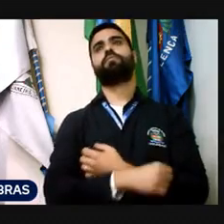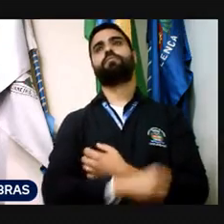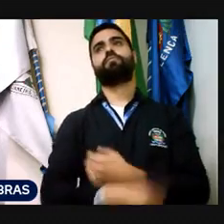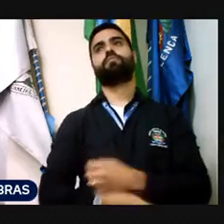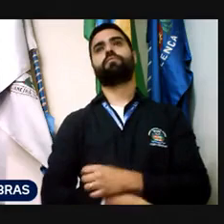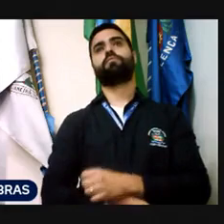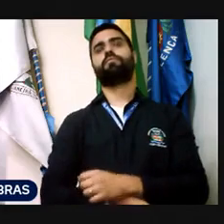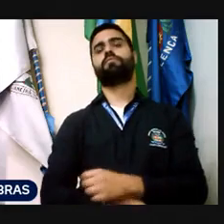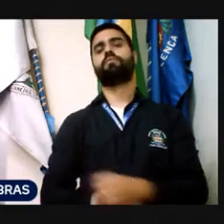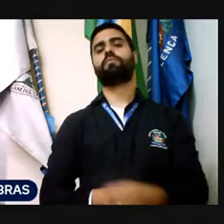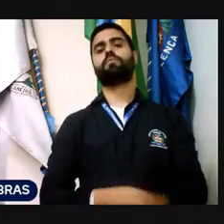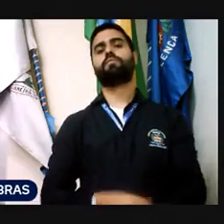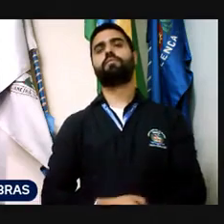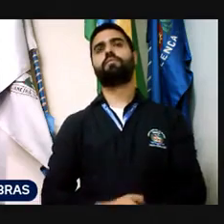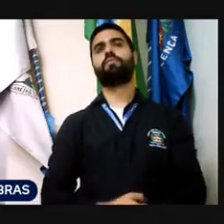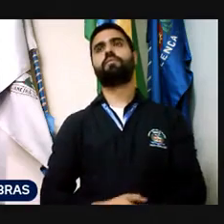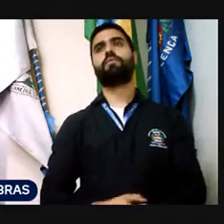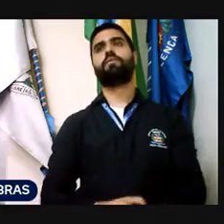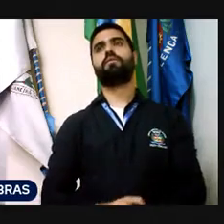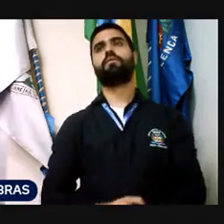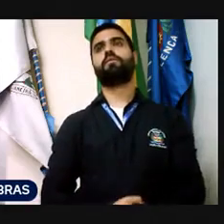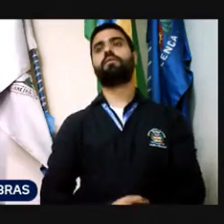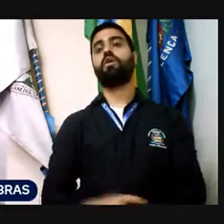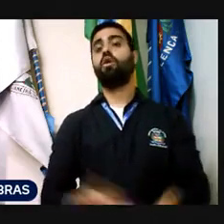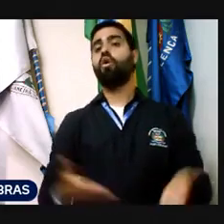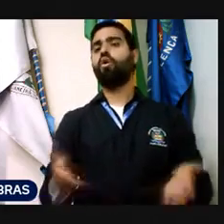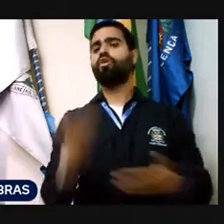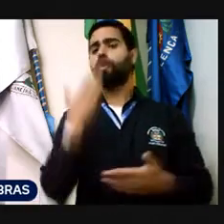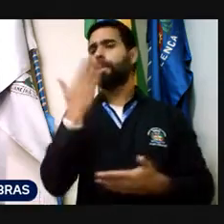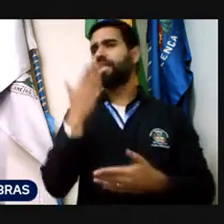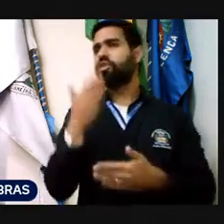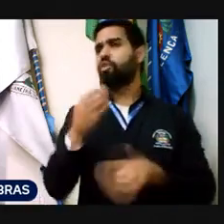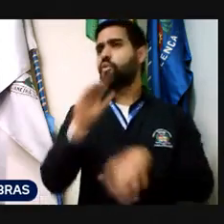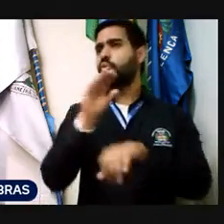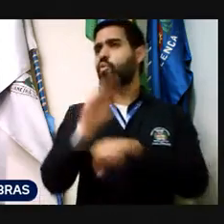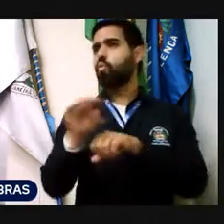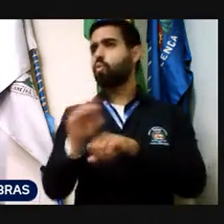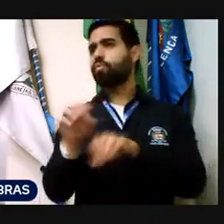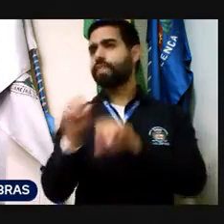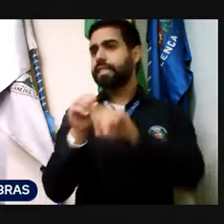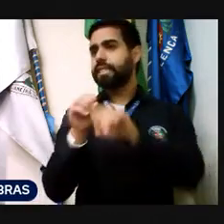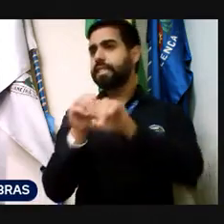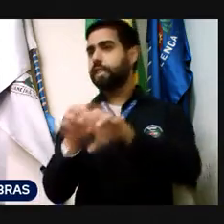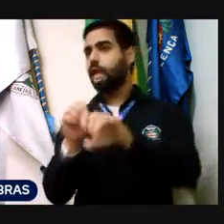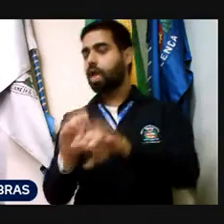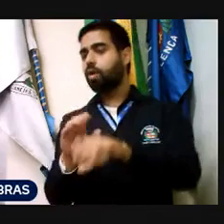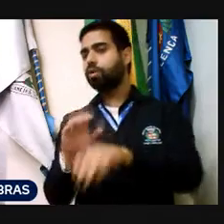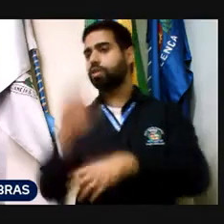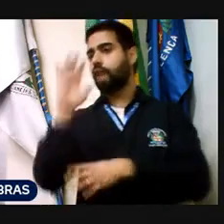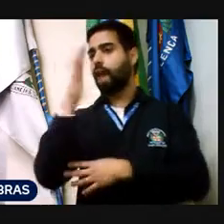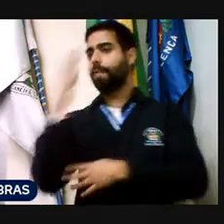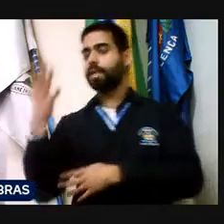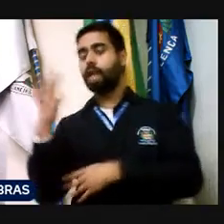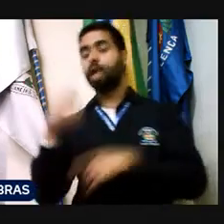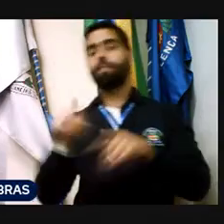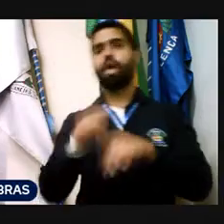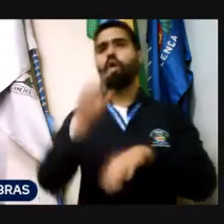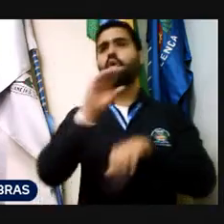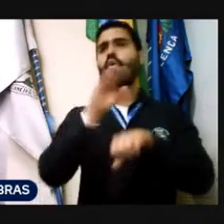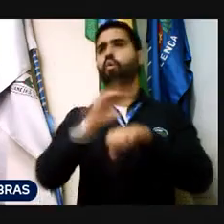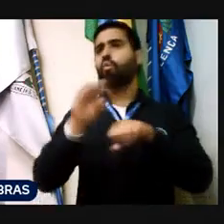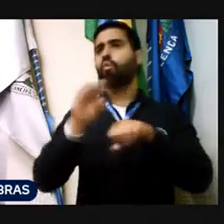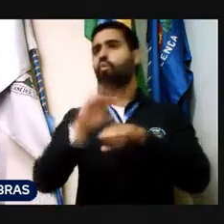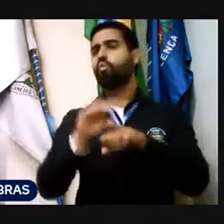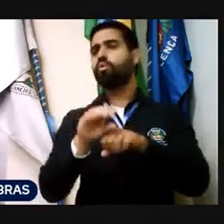Uma capacitação, né, de educadores, professores aqui, diretores, em educação ambiental, humanitária e bem-estar. Esse curso é